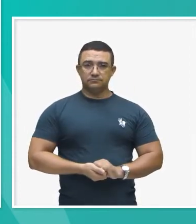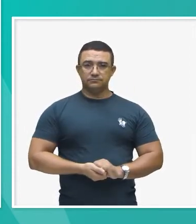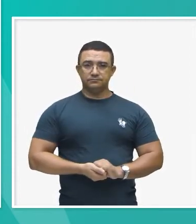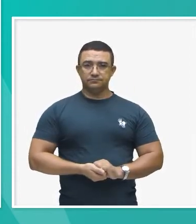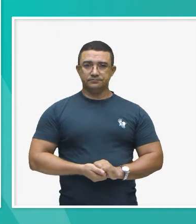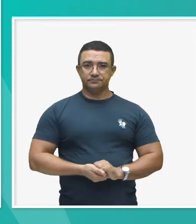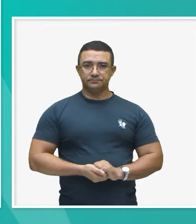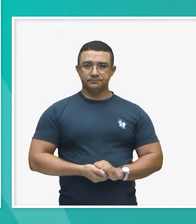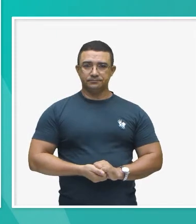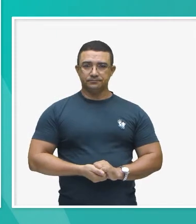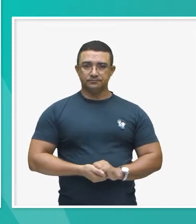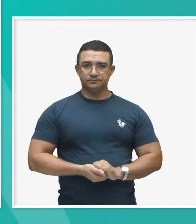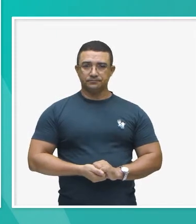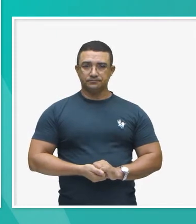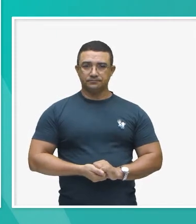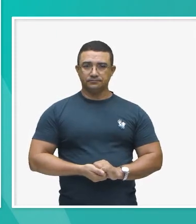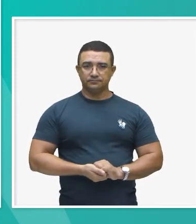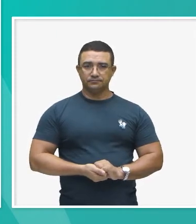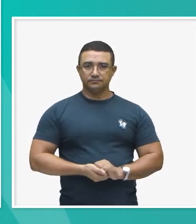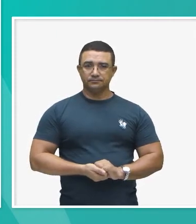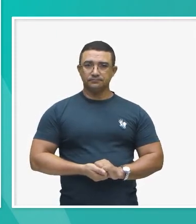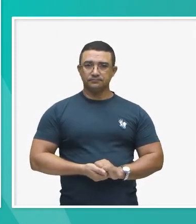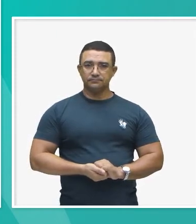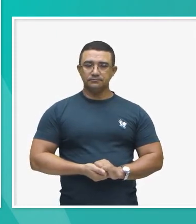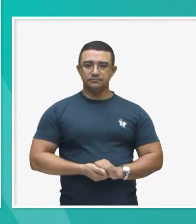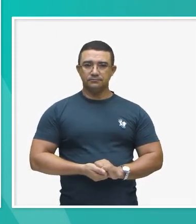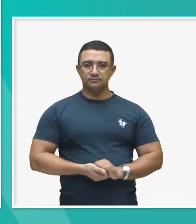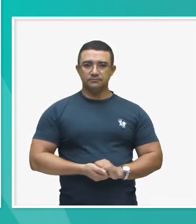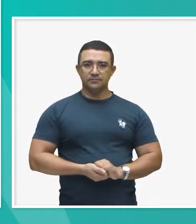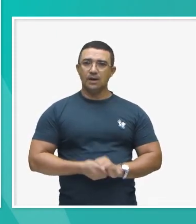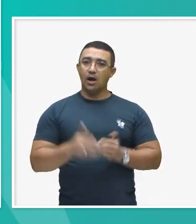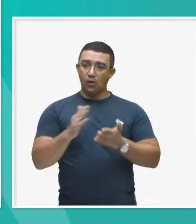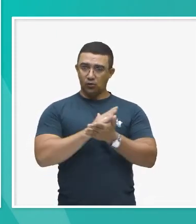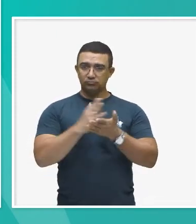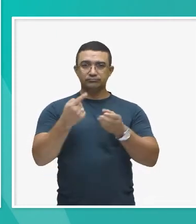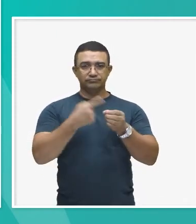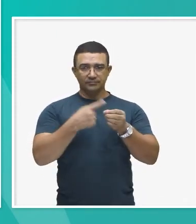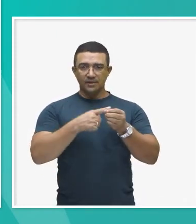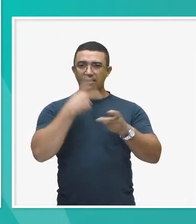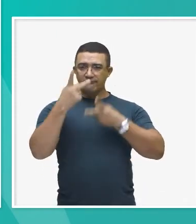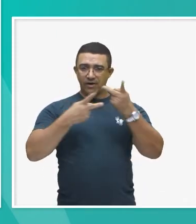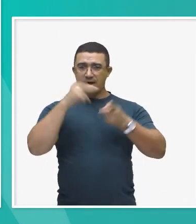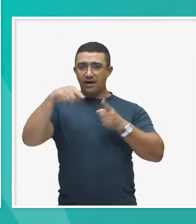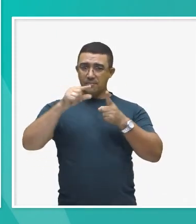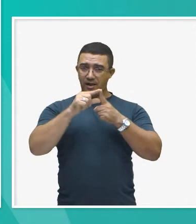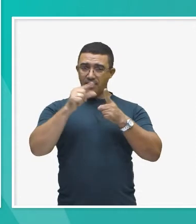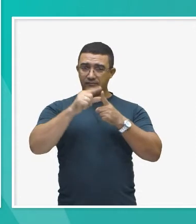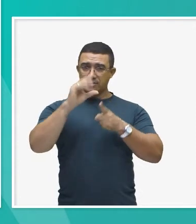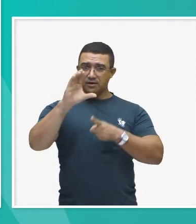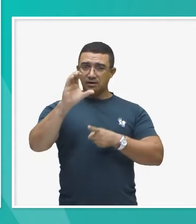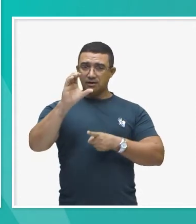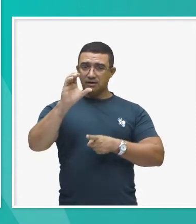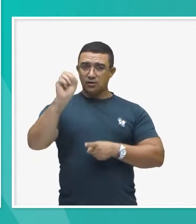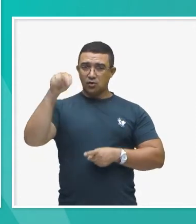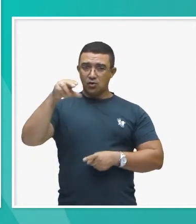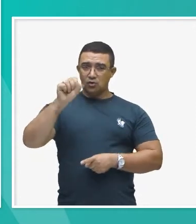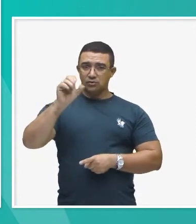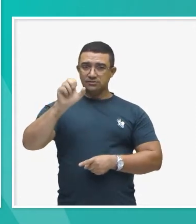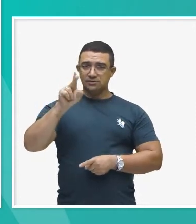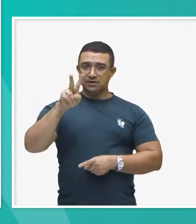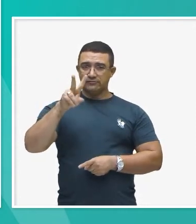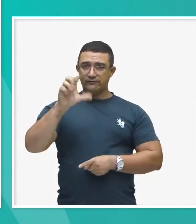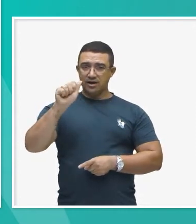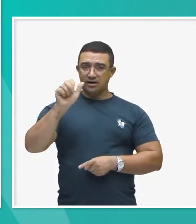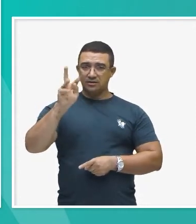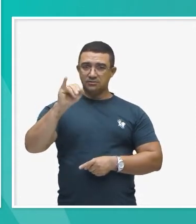só era fleet. Capiranga 13 está dizendo que é conservationist, mas está faltando mais uma, gente. Vamos lá.